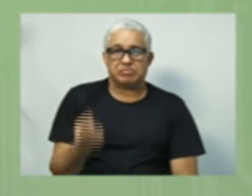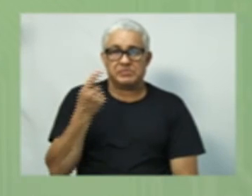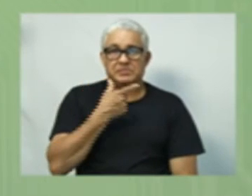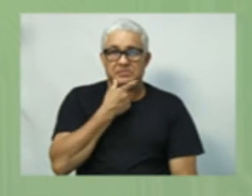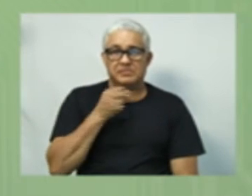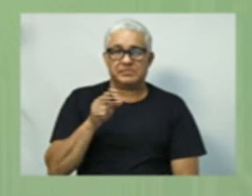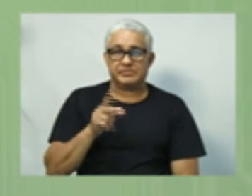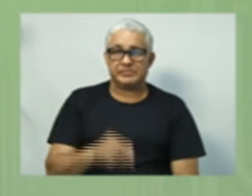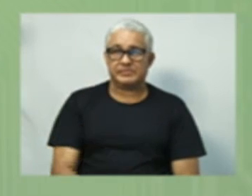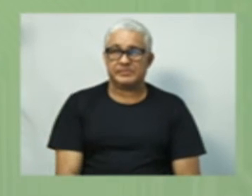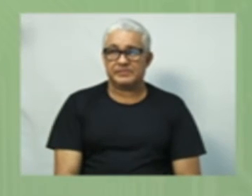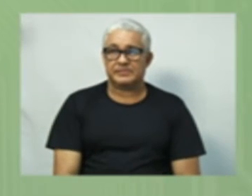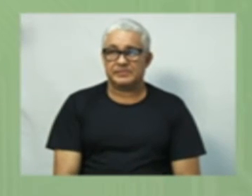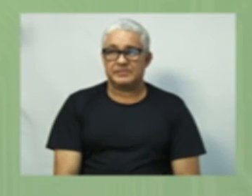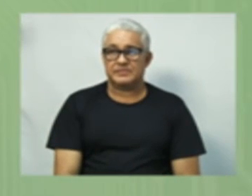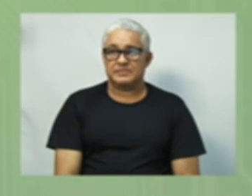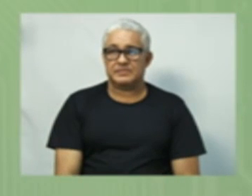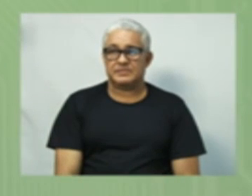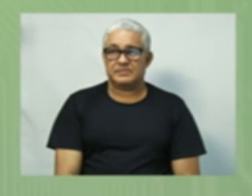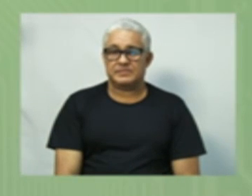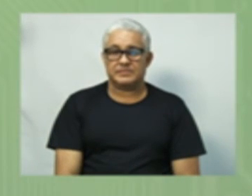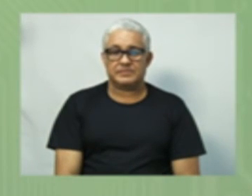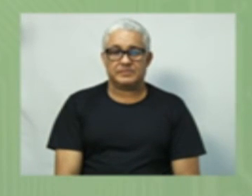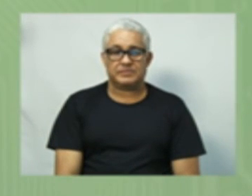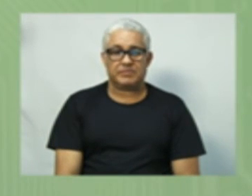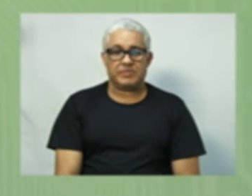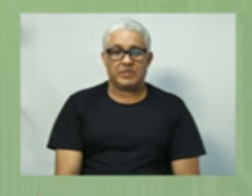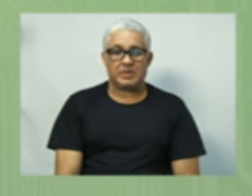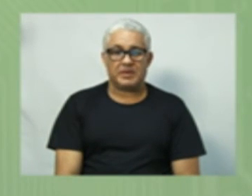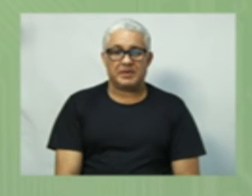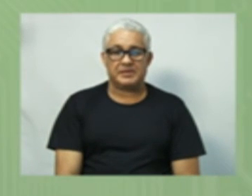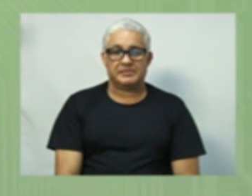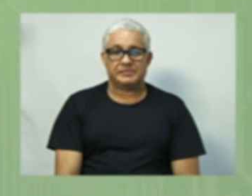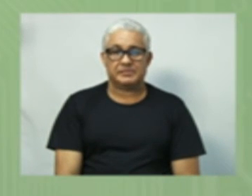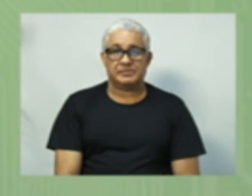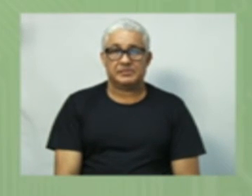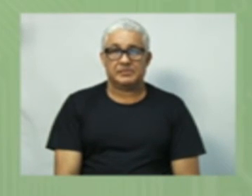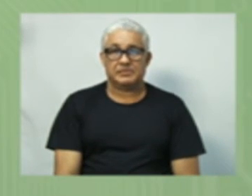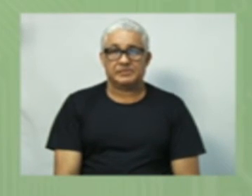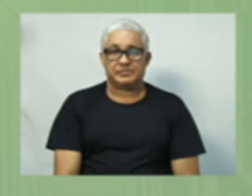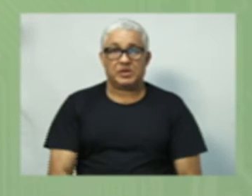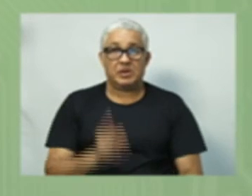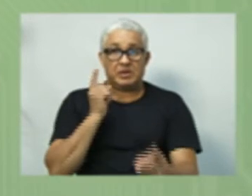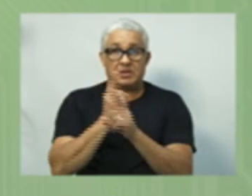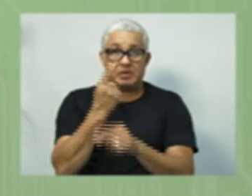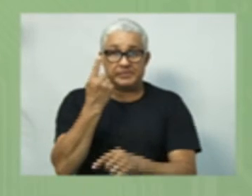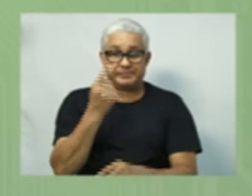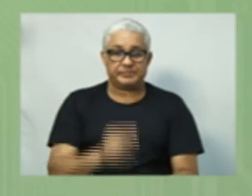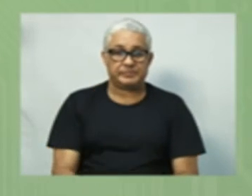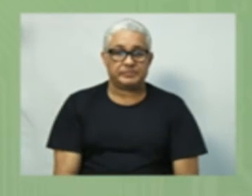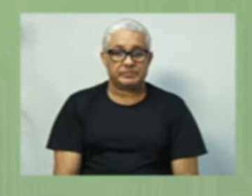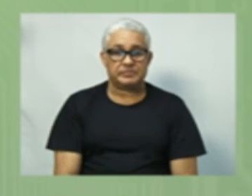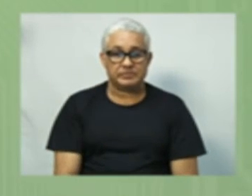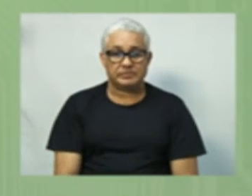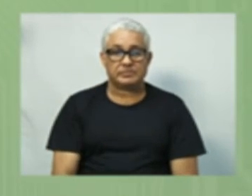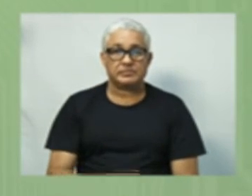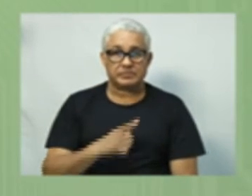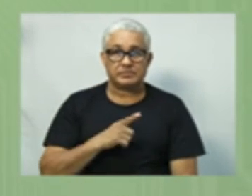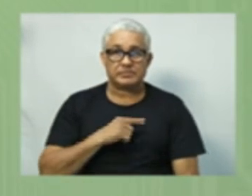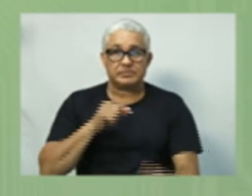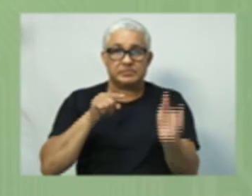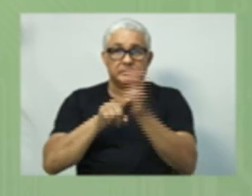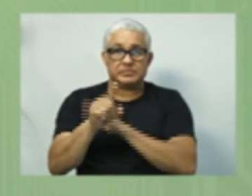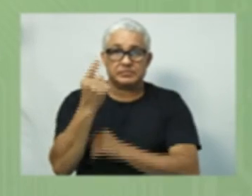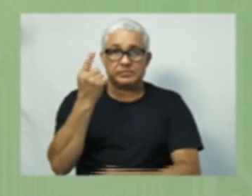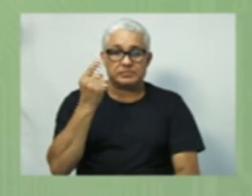hein? Mas, professora, eu descobri uma coisa, hein? Que ainda tem mais uma questão